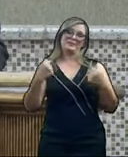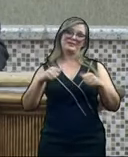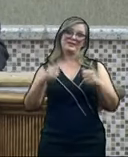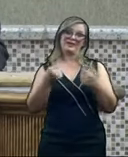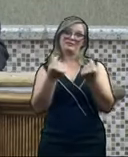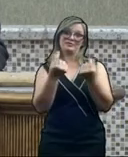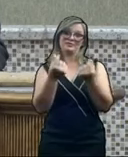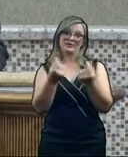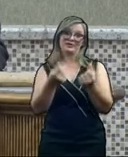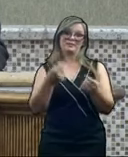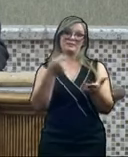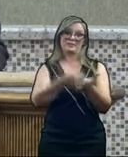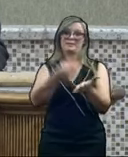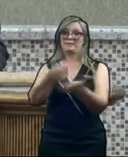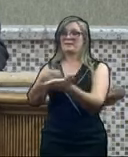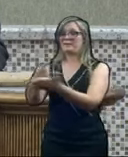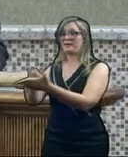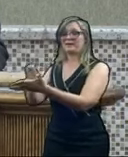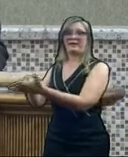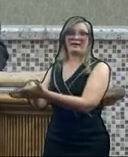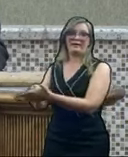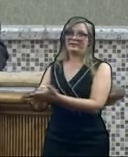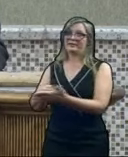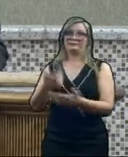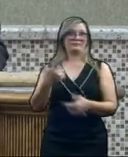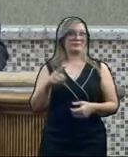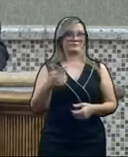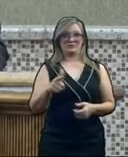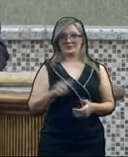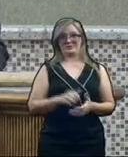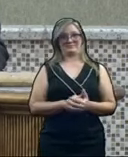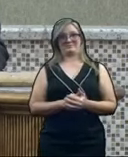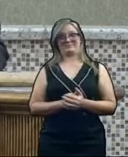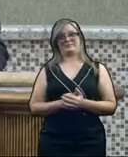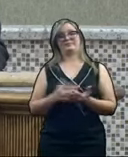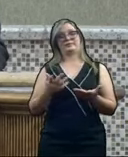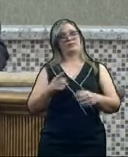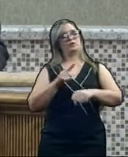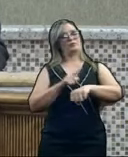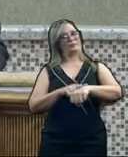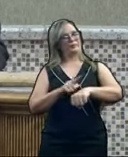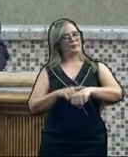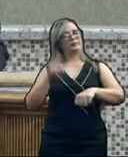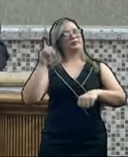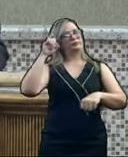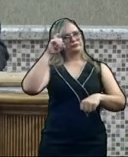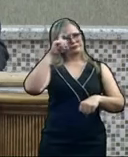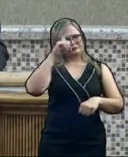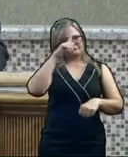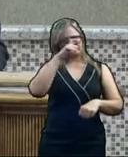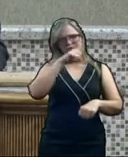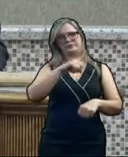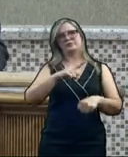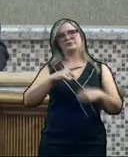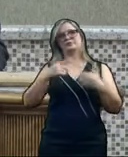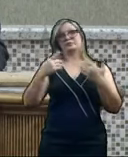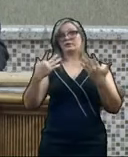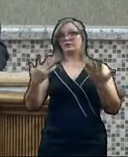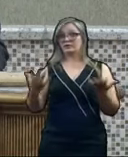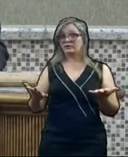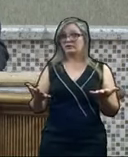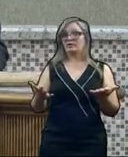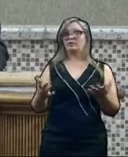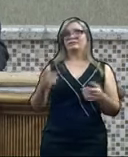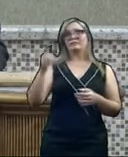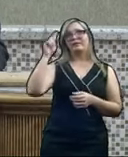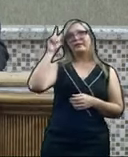dinheiro e foi um tempo pesado até que um dia eu lembrei da palavra que eu